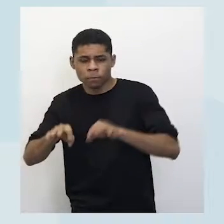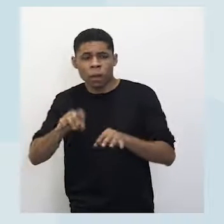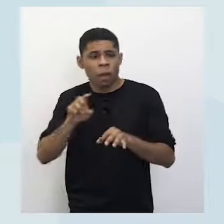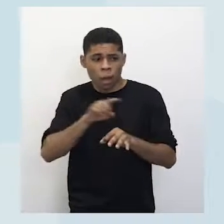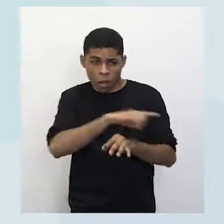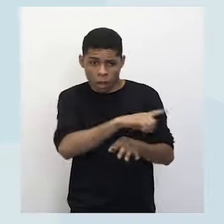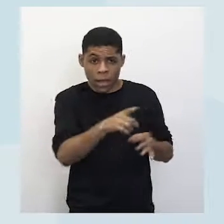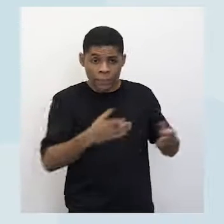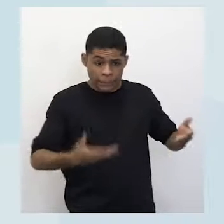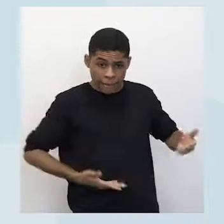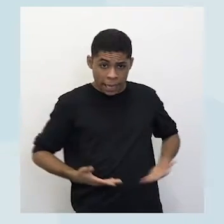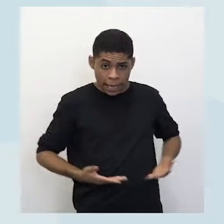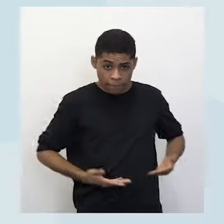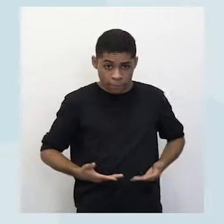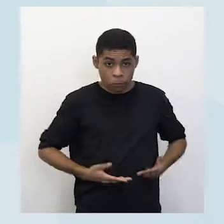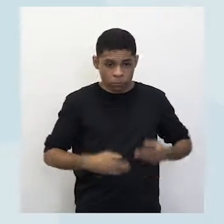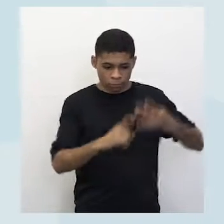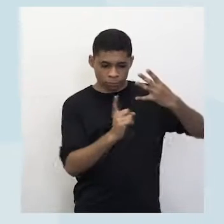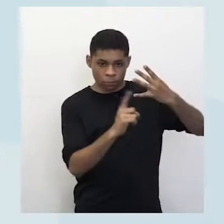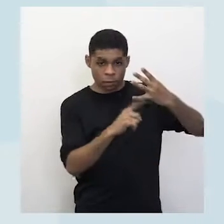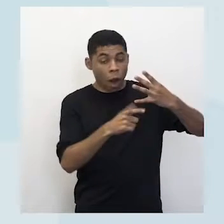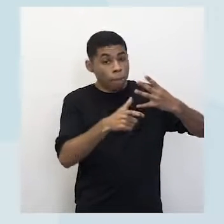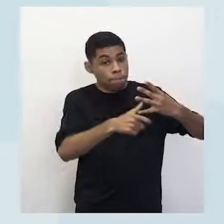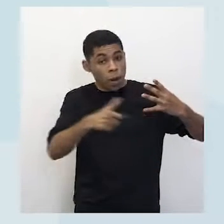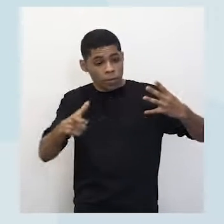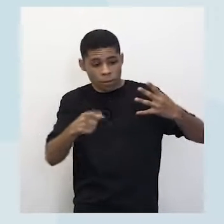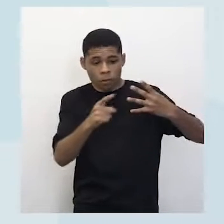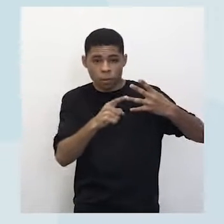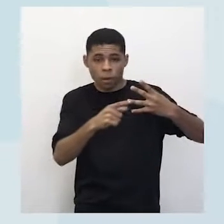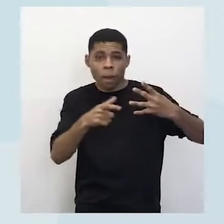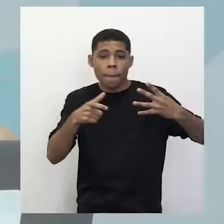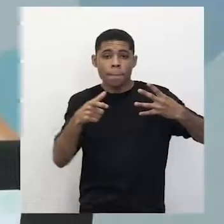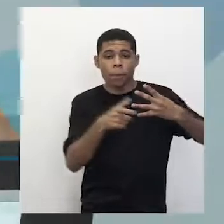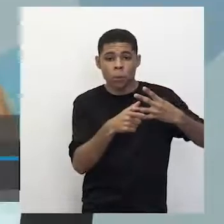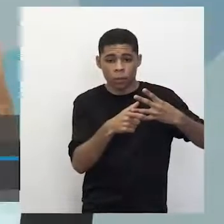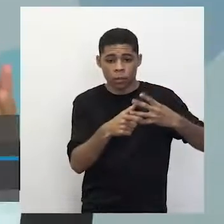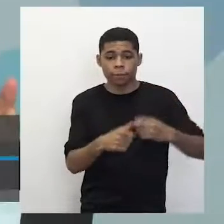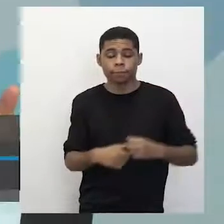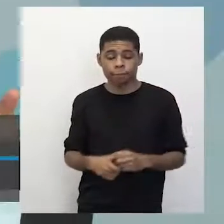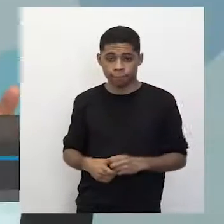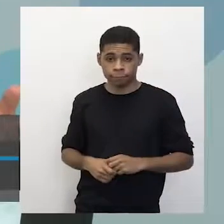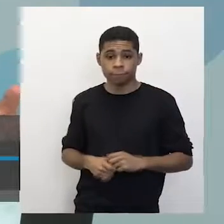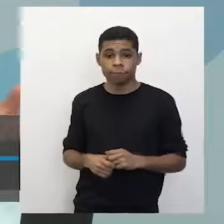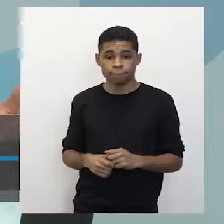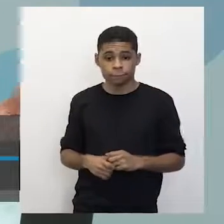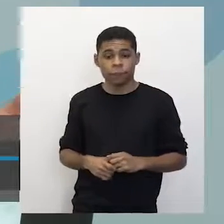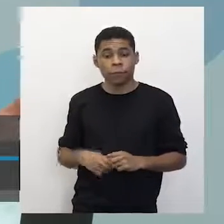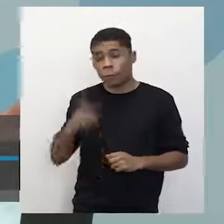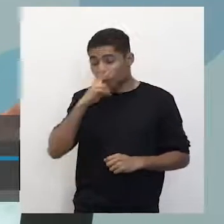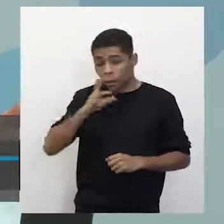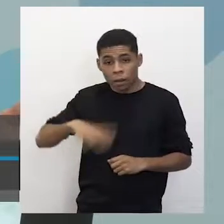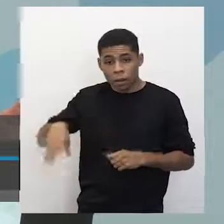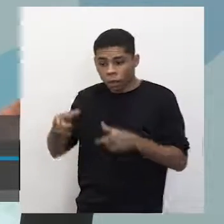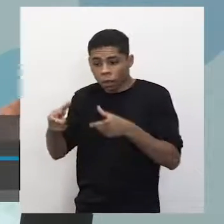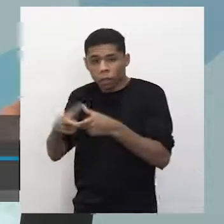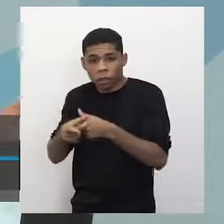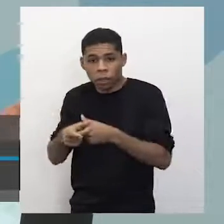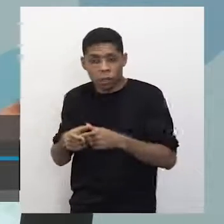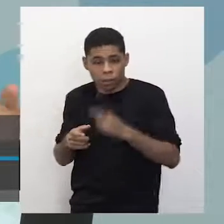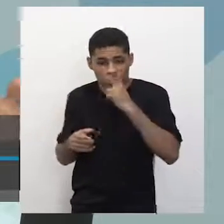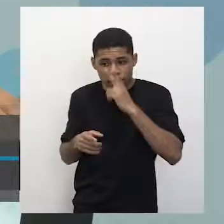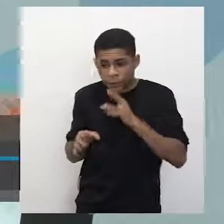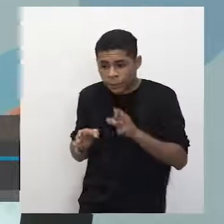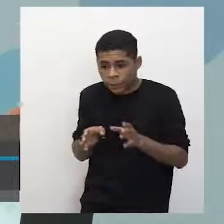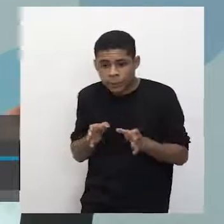os servos, tá? Os vilões são pessoas que vivem, às vezes, até numa condição de mendicância,